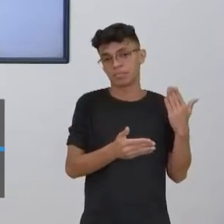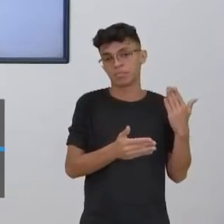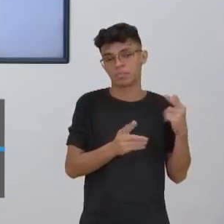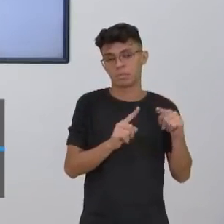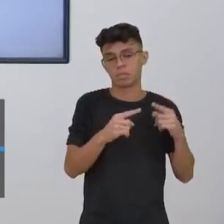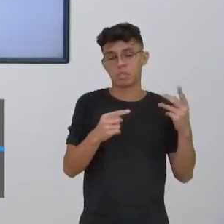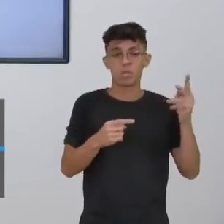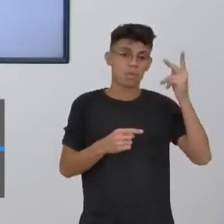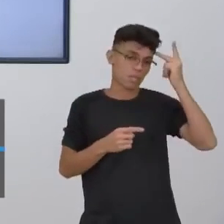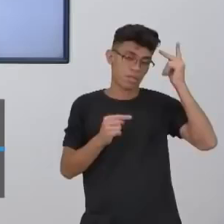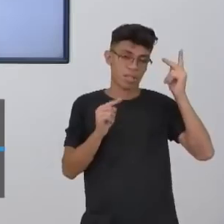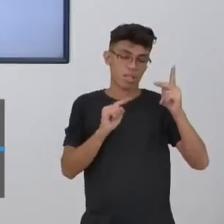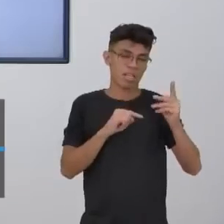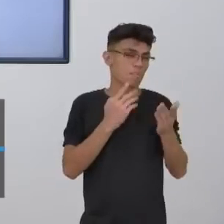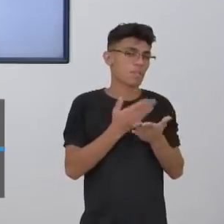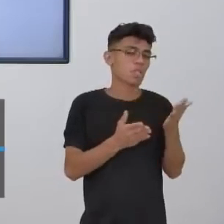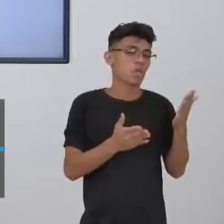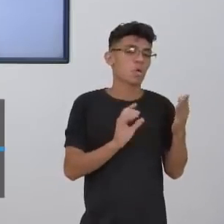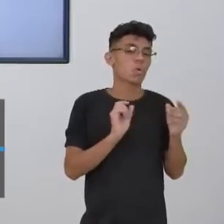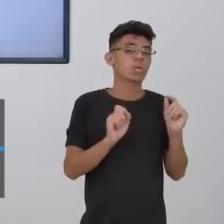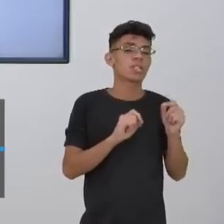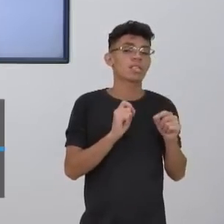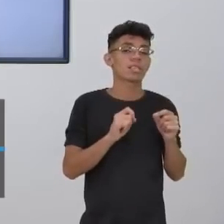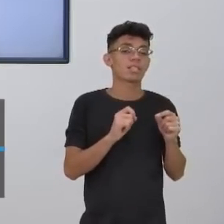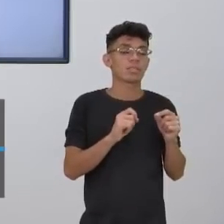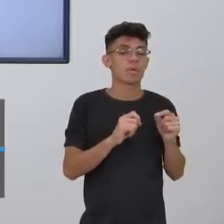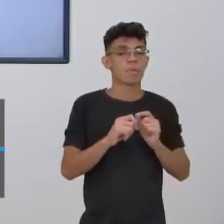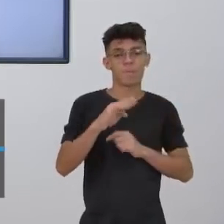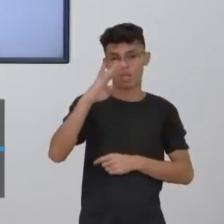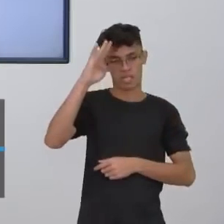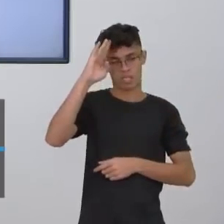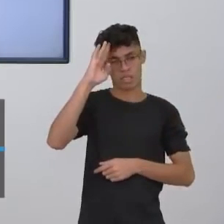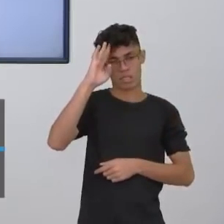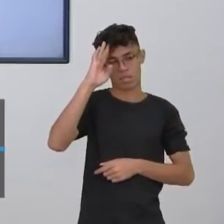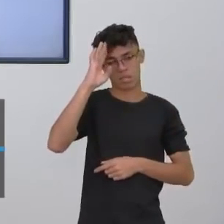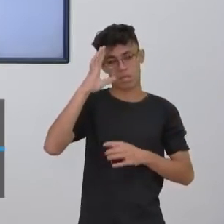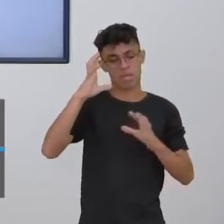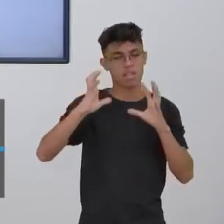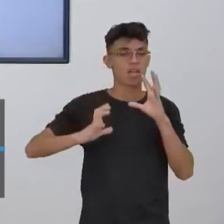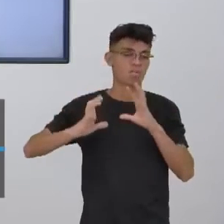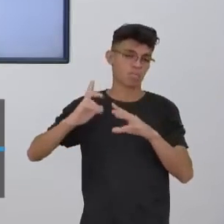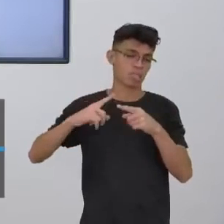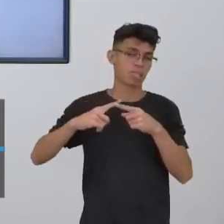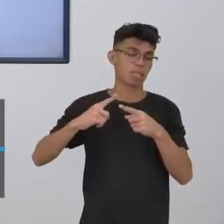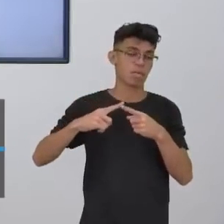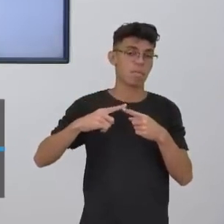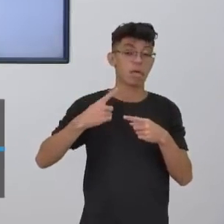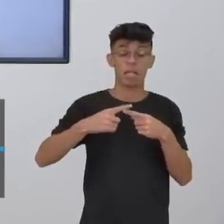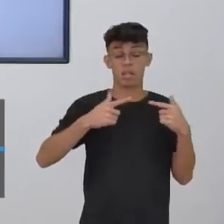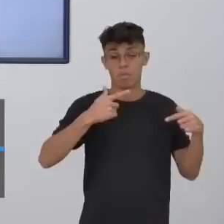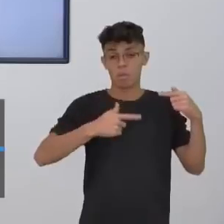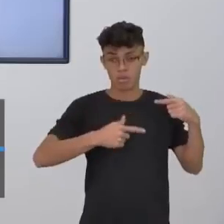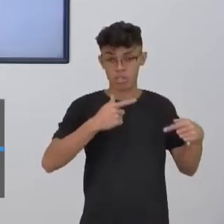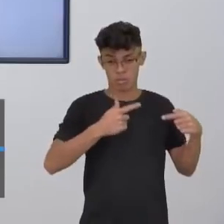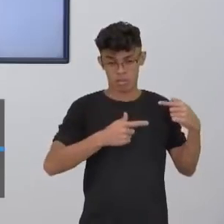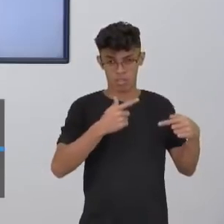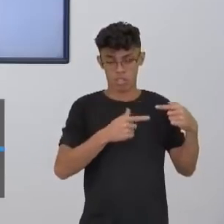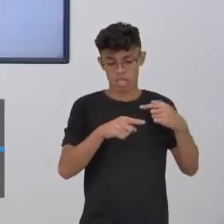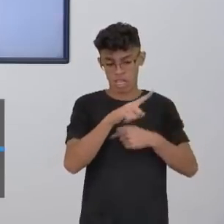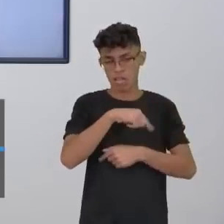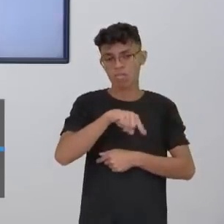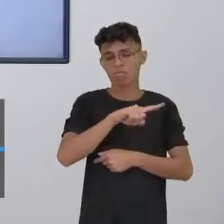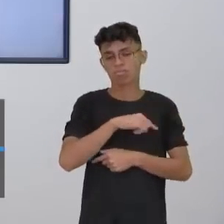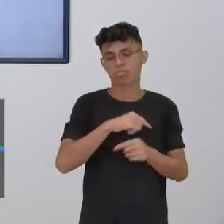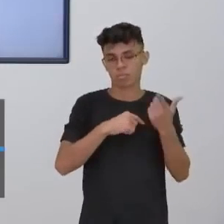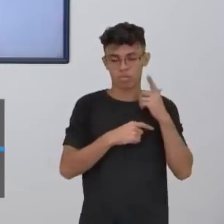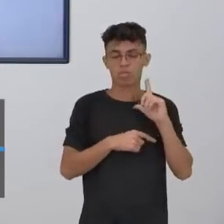que os paulistas foram derrotados militarmente, ou seja, na batalha, porque politicamente eles